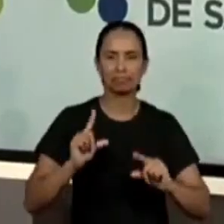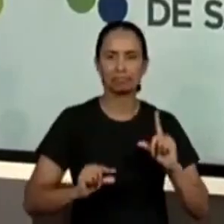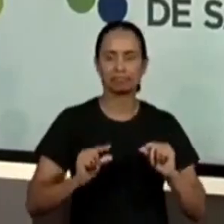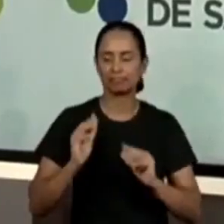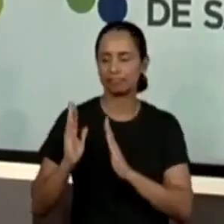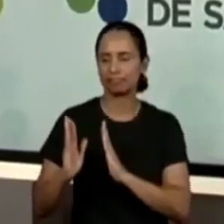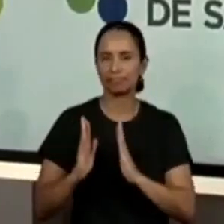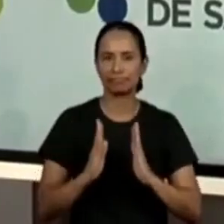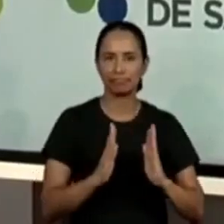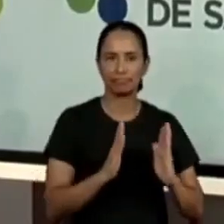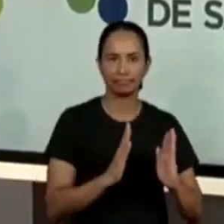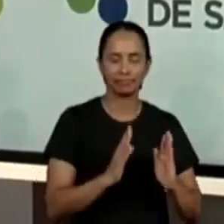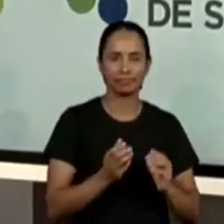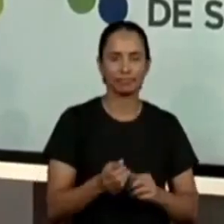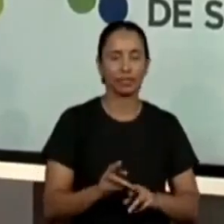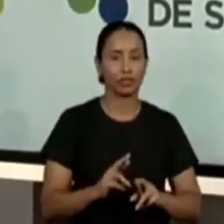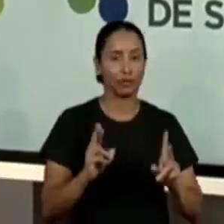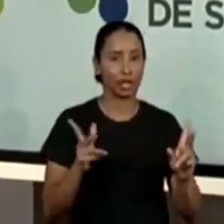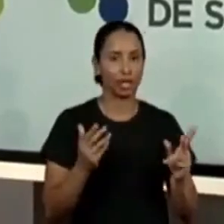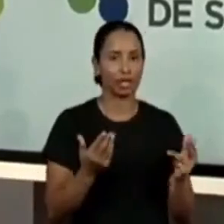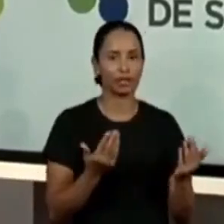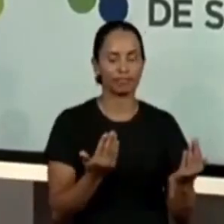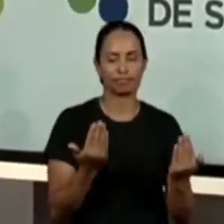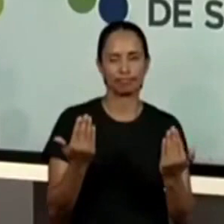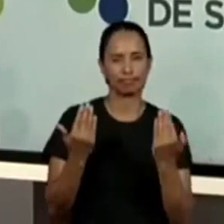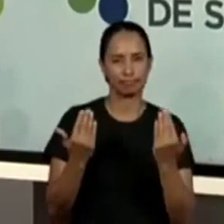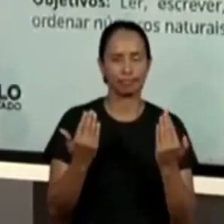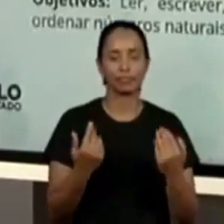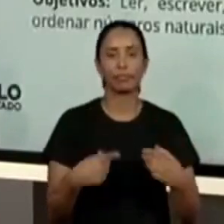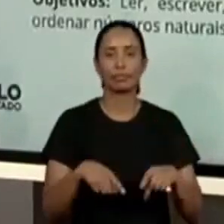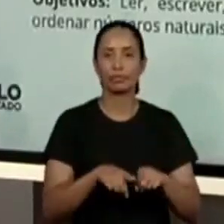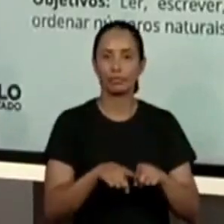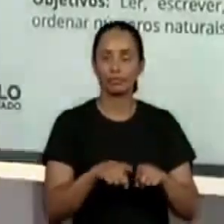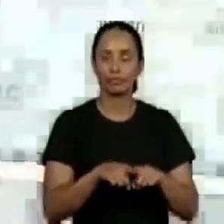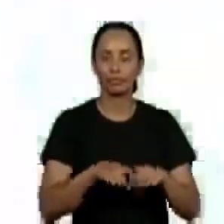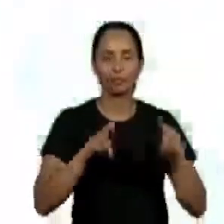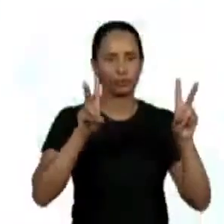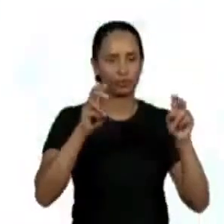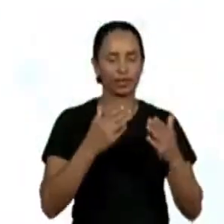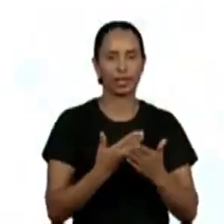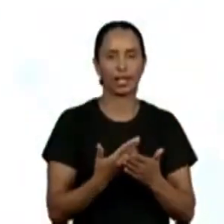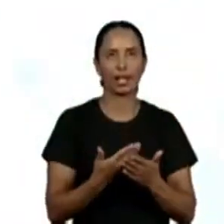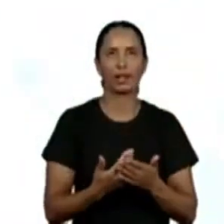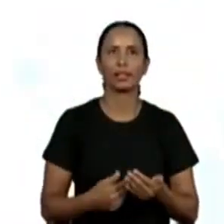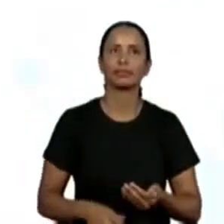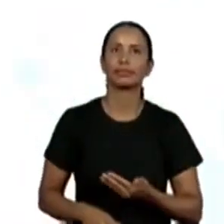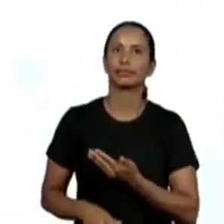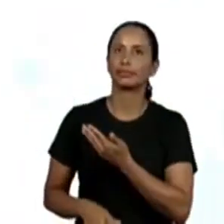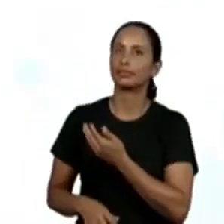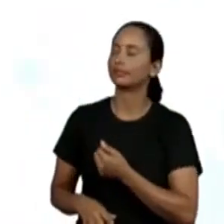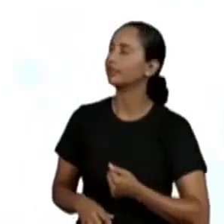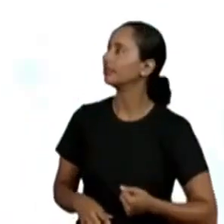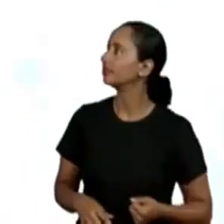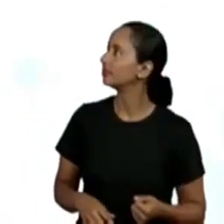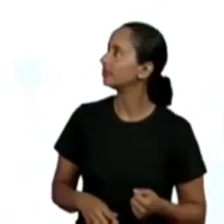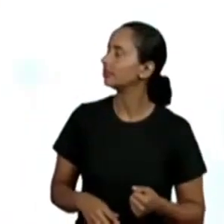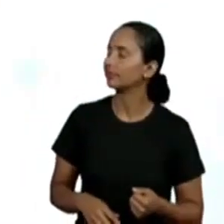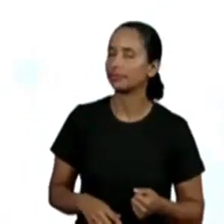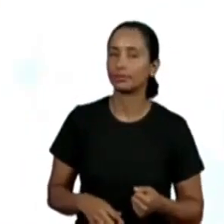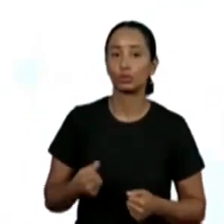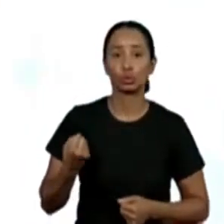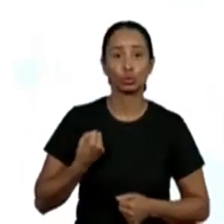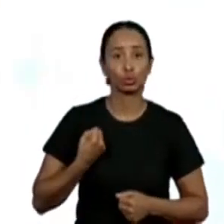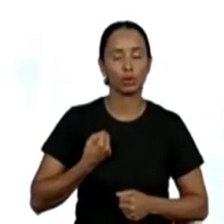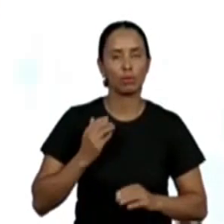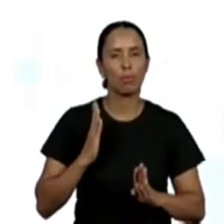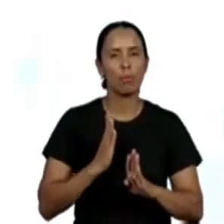posso ver essas diferenças. Então no começo vai aparecer o título da aula que está aí na telinha de vocês, que é o seguinte: